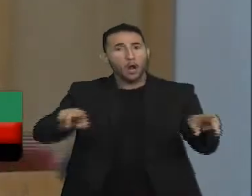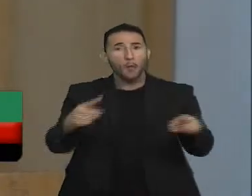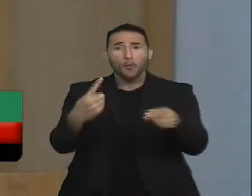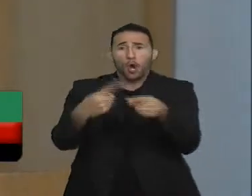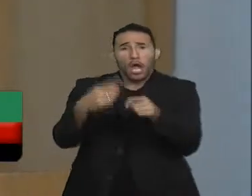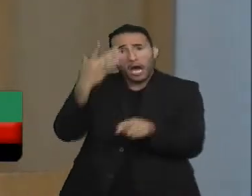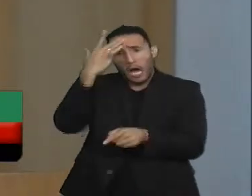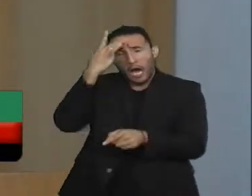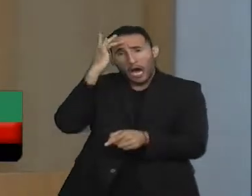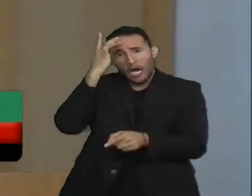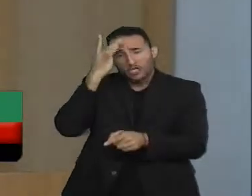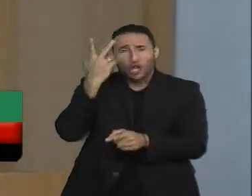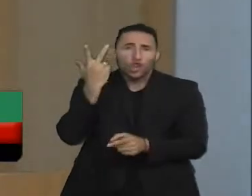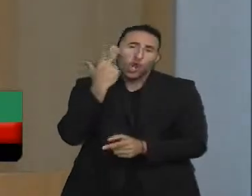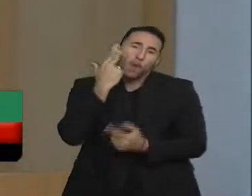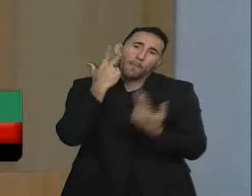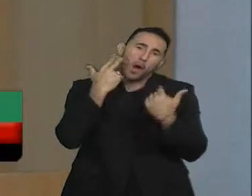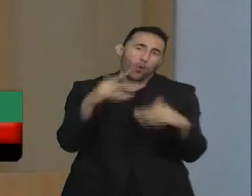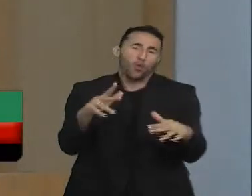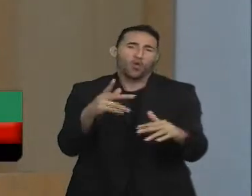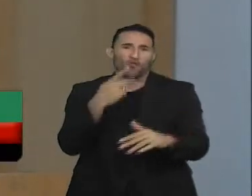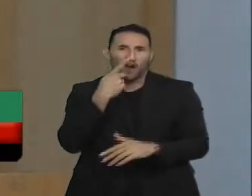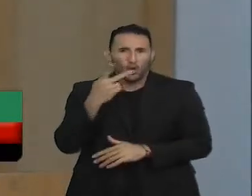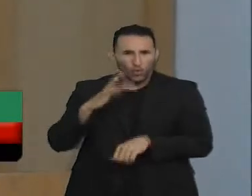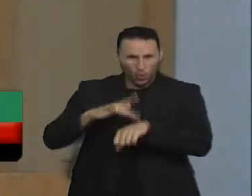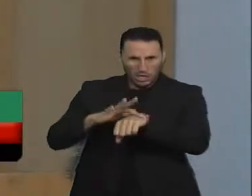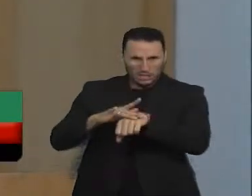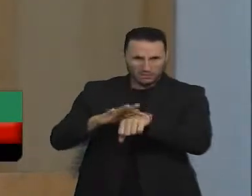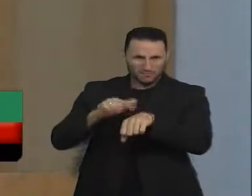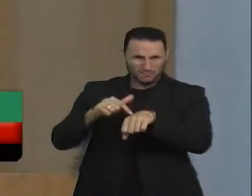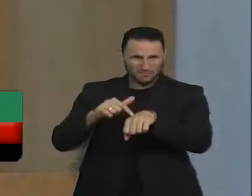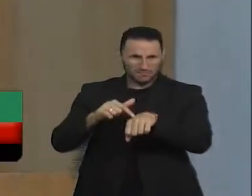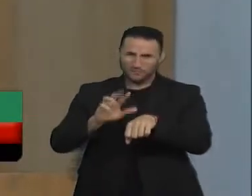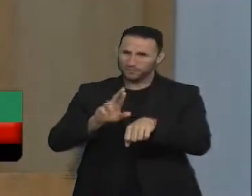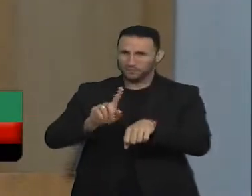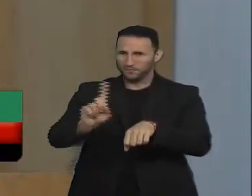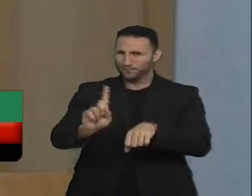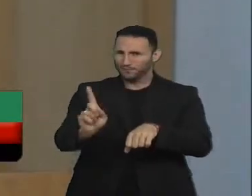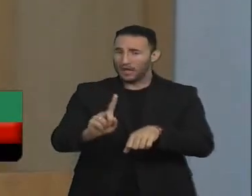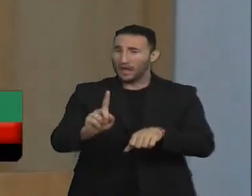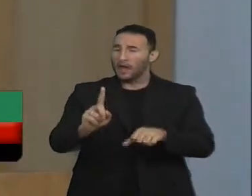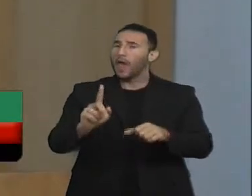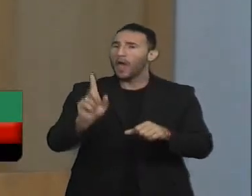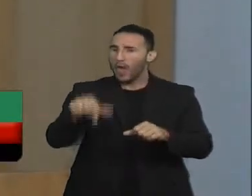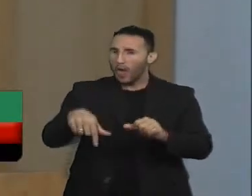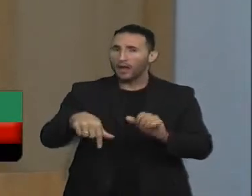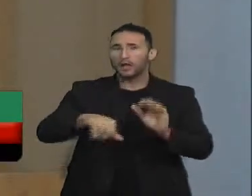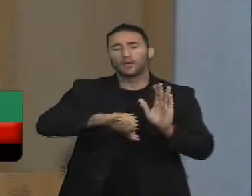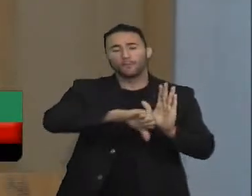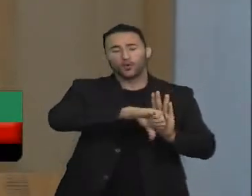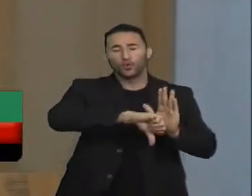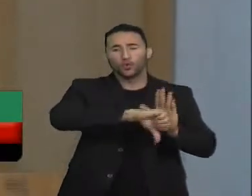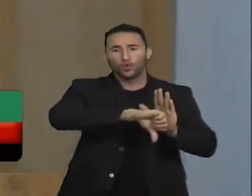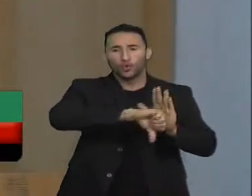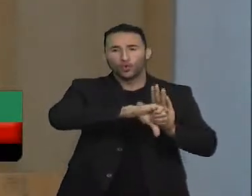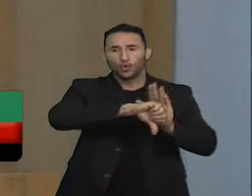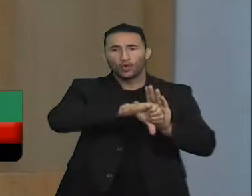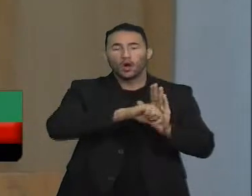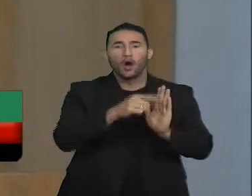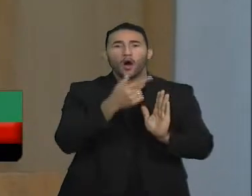Eu já não acho que isso seja doença. Eles são criminosos. Esse cara